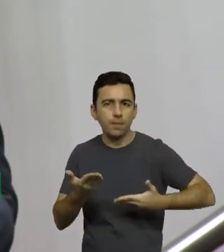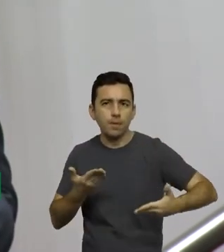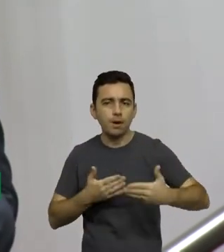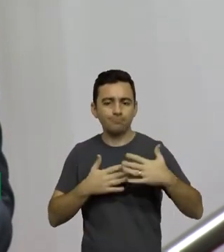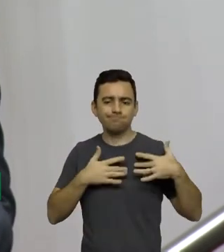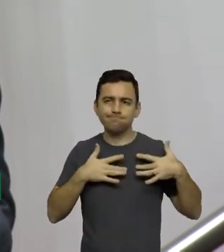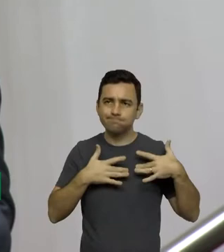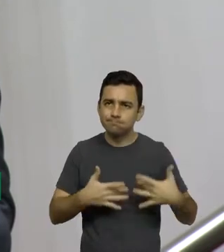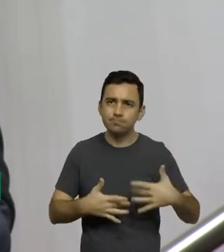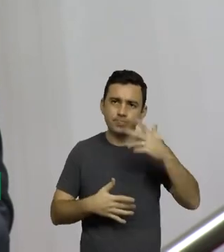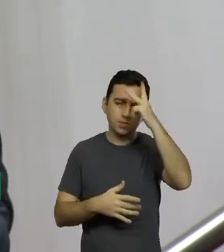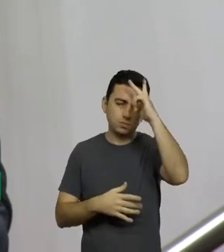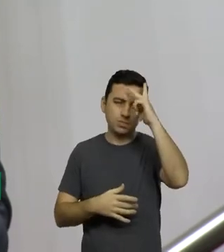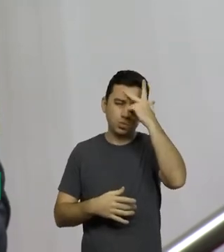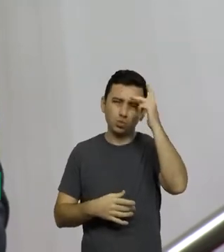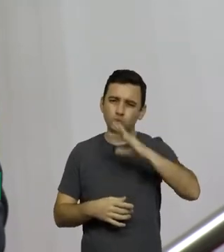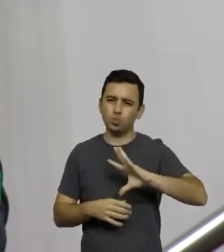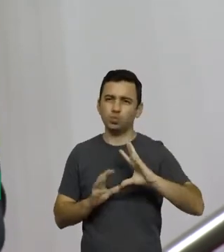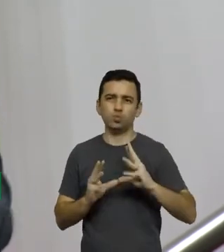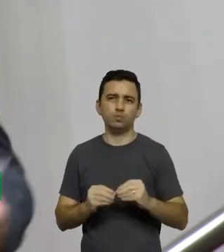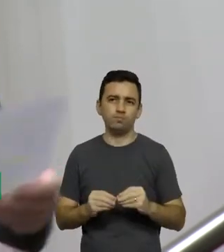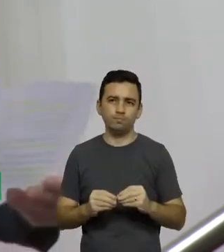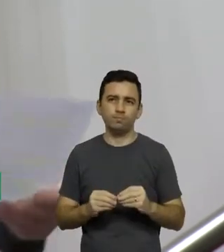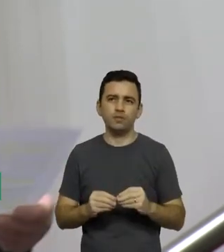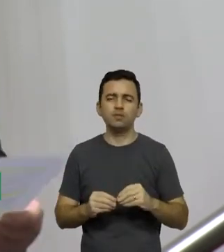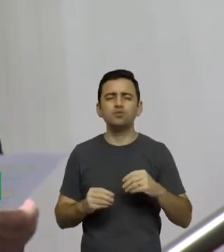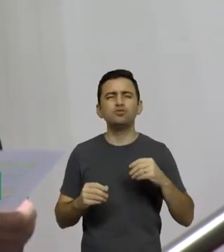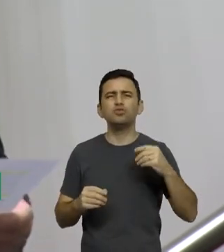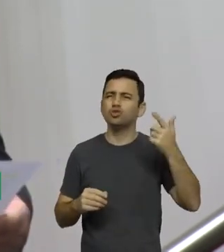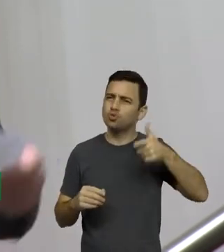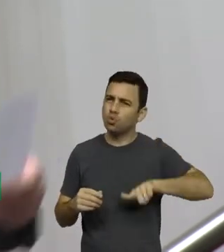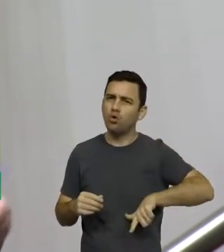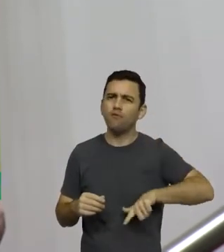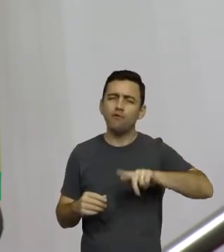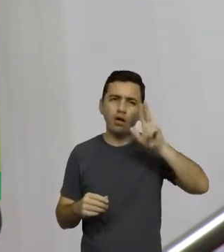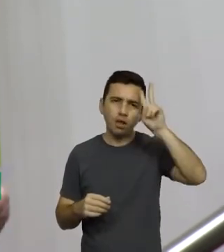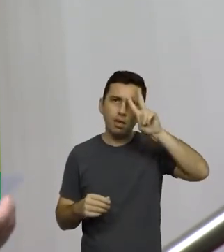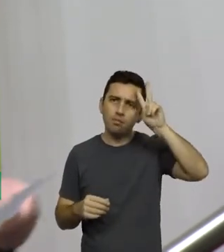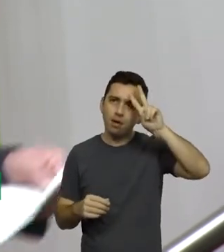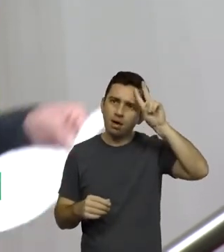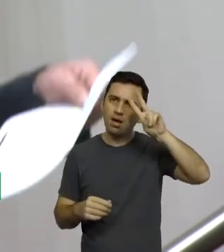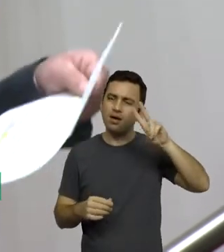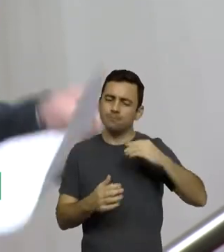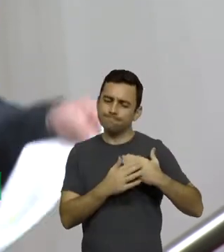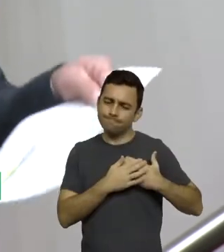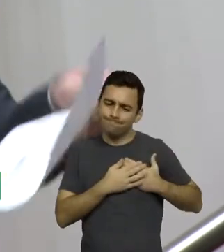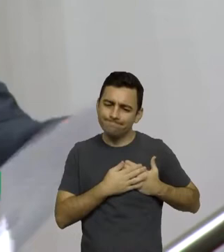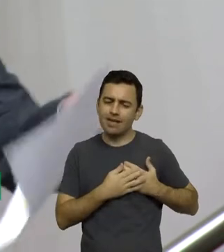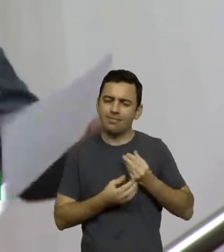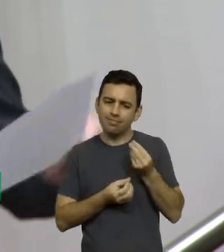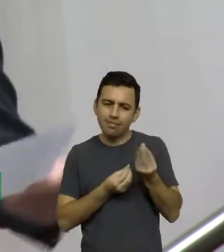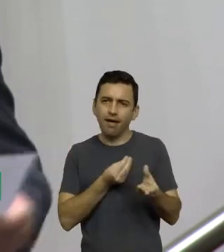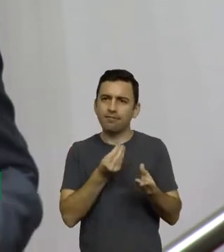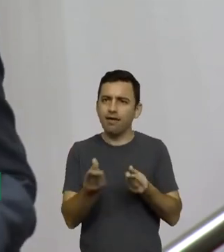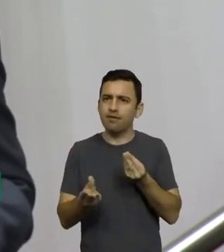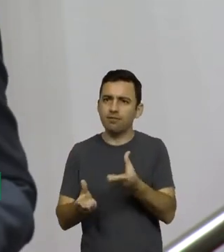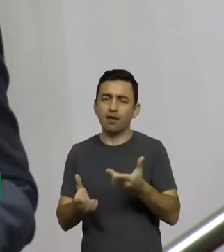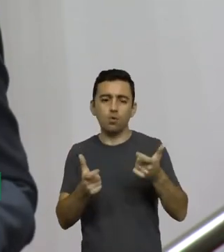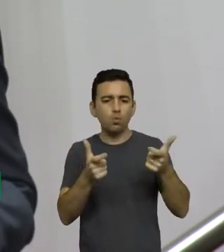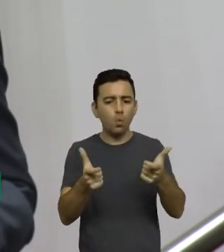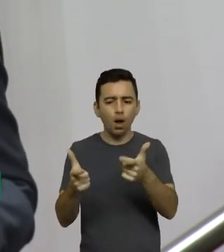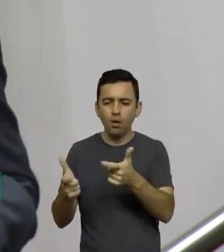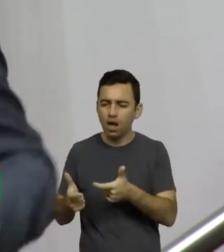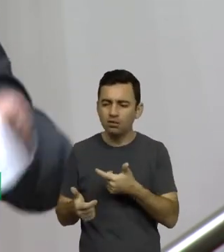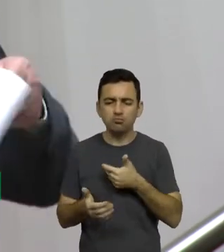pessoas. E nós temos que rebuscar constantemente a solidariedade em todos os espaços da